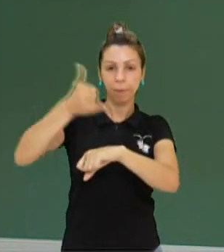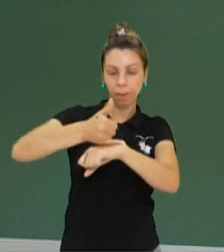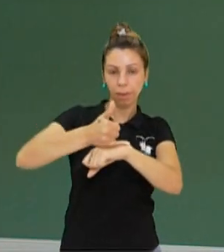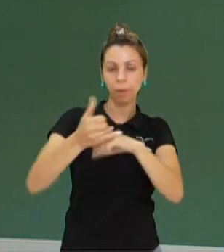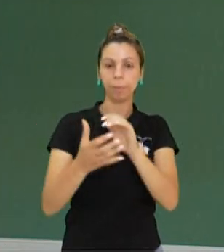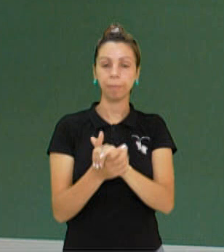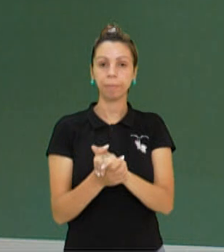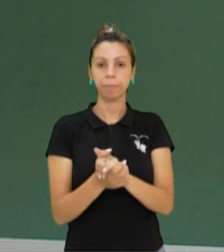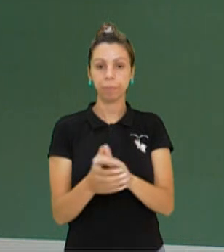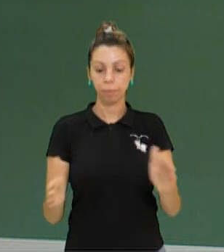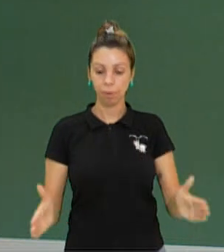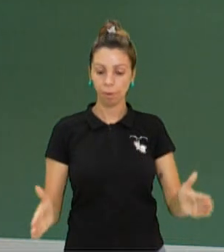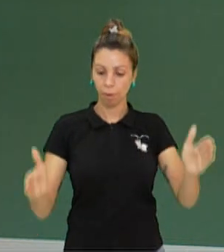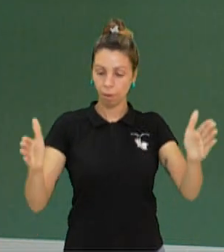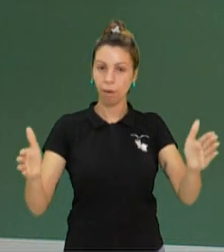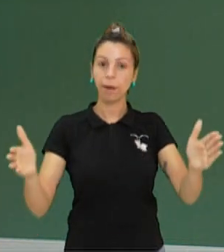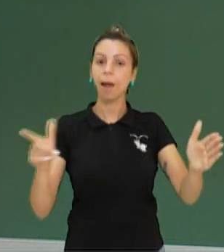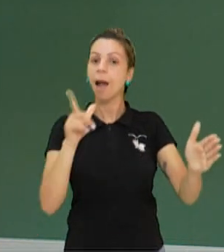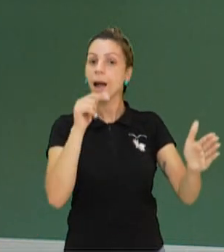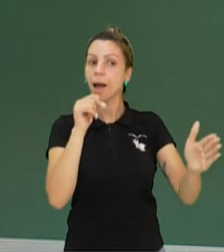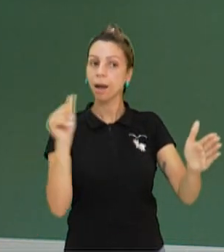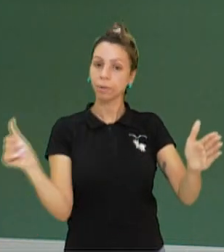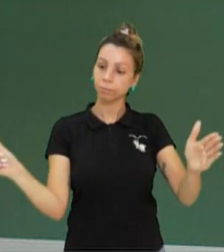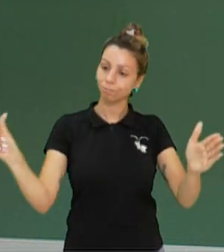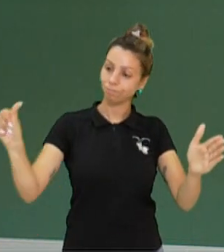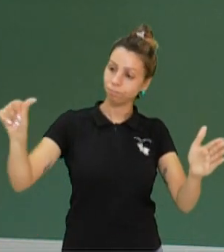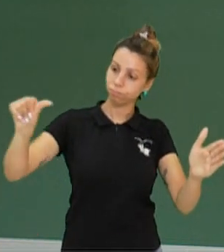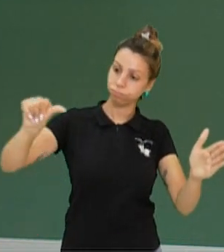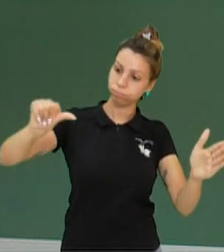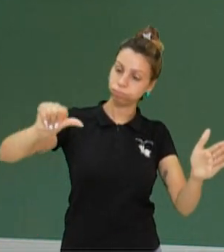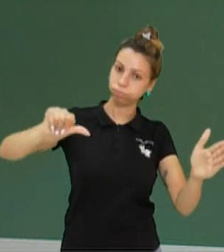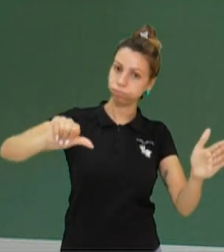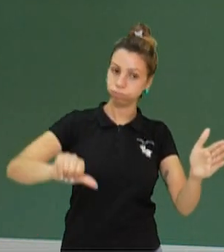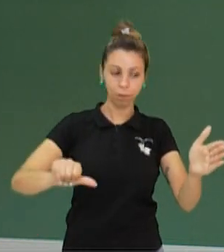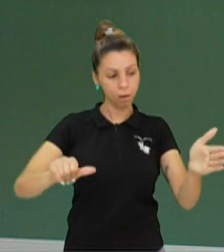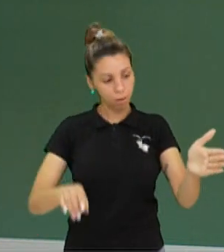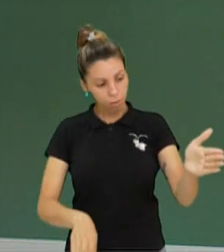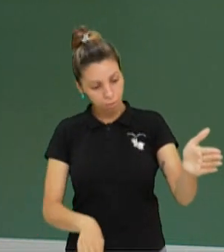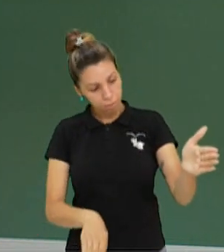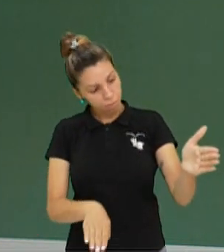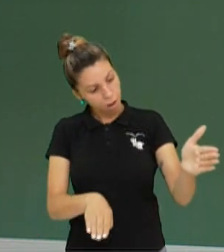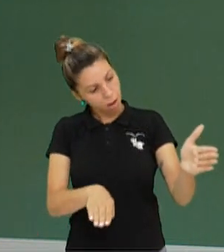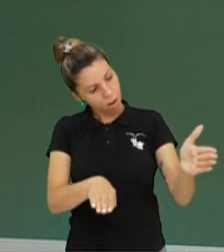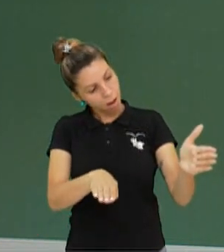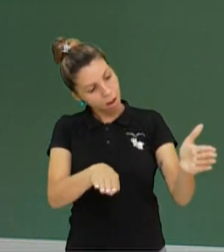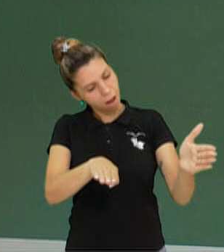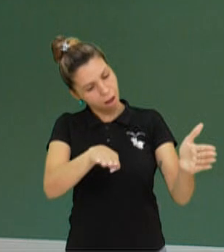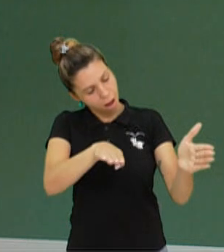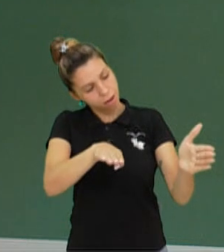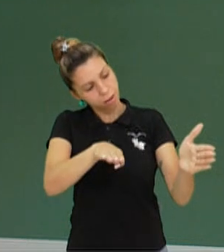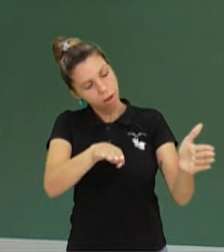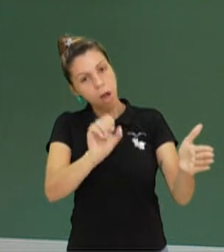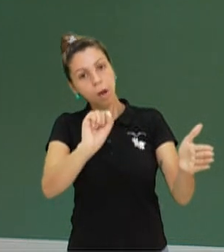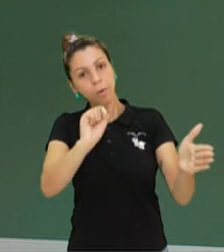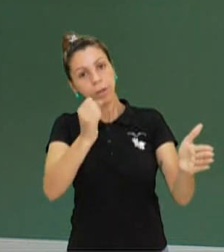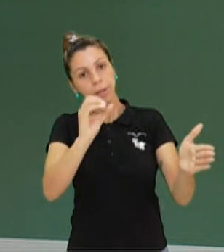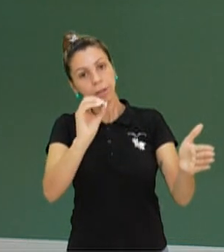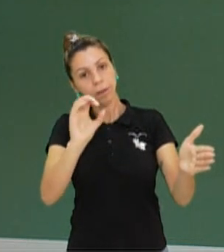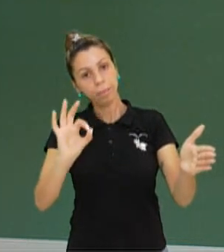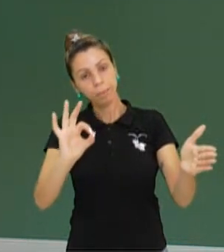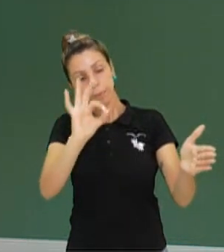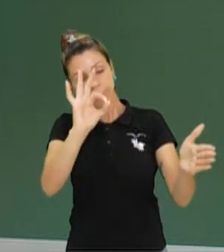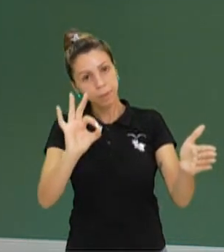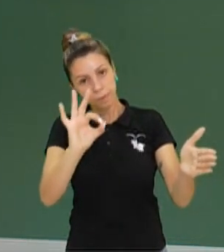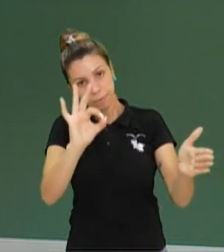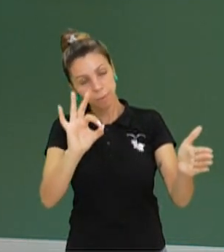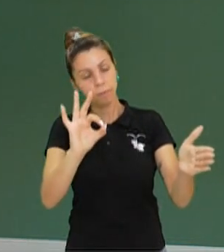80% da capacidade do aquário. Então, ela não chega até a capacidade total, né? Imagina se você teria água ali